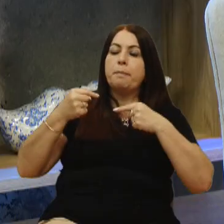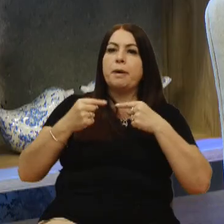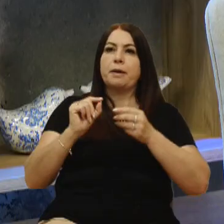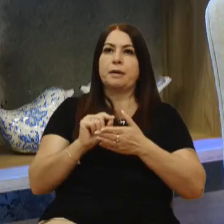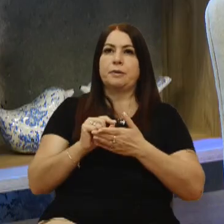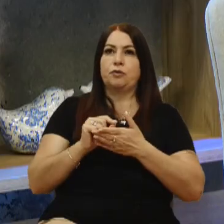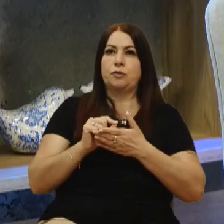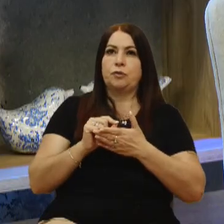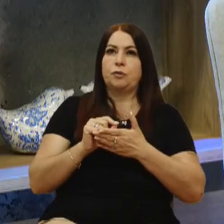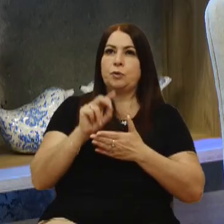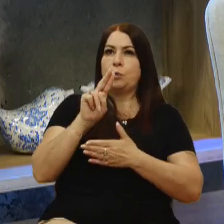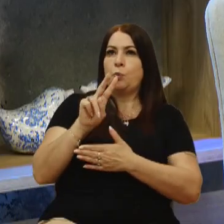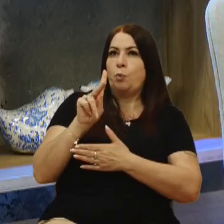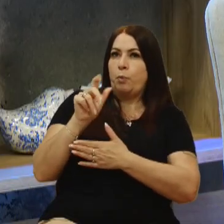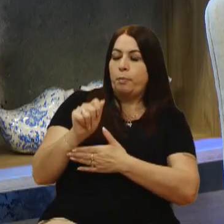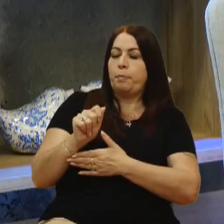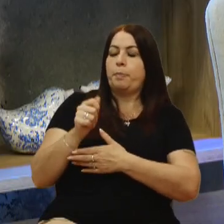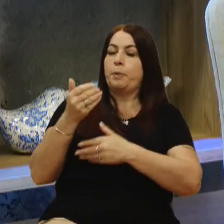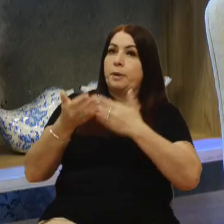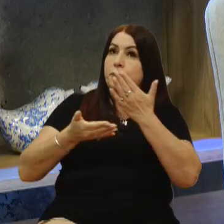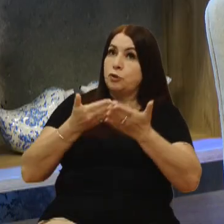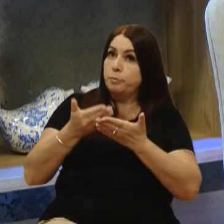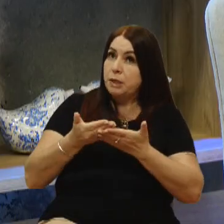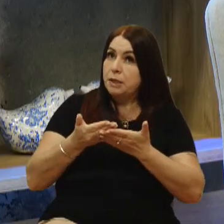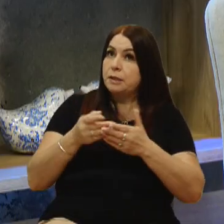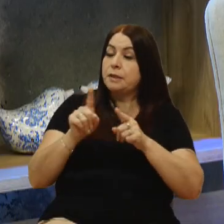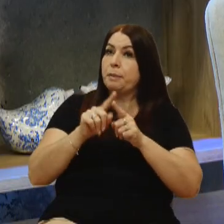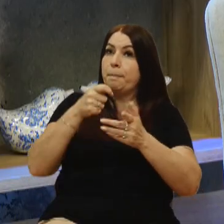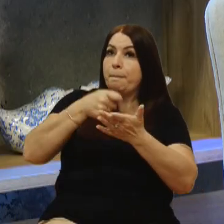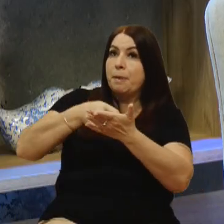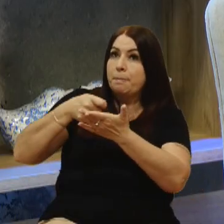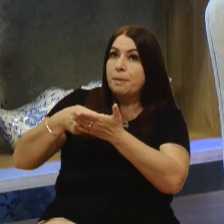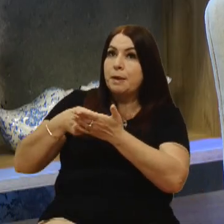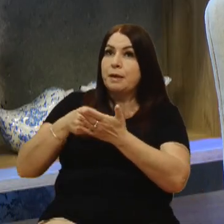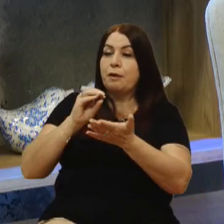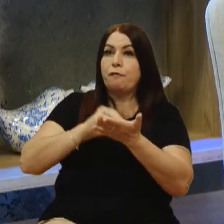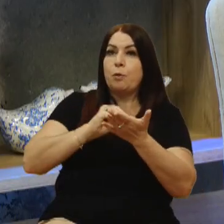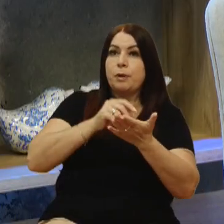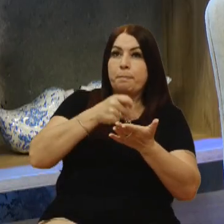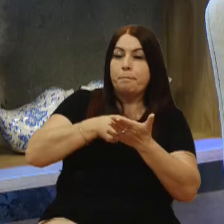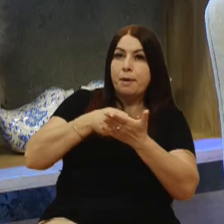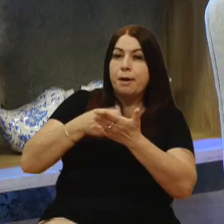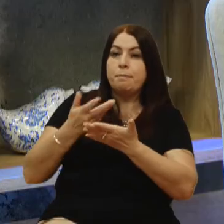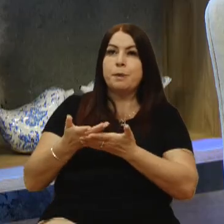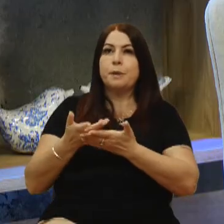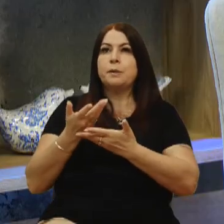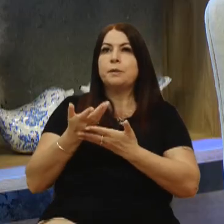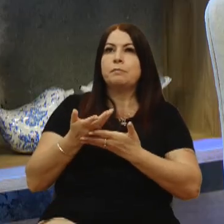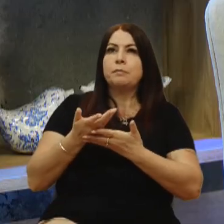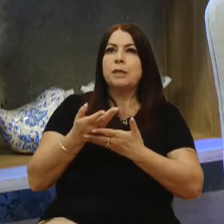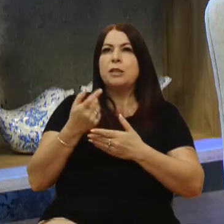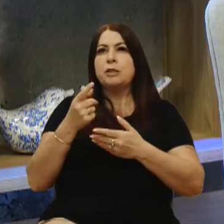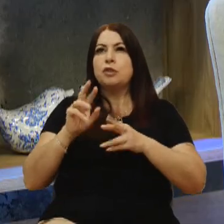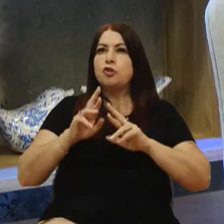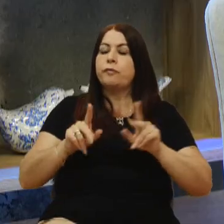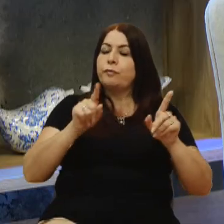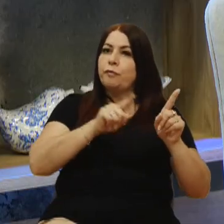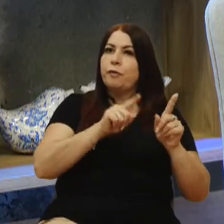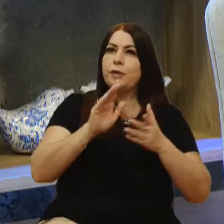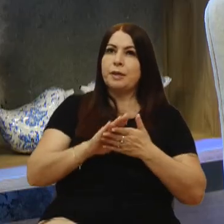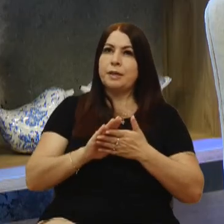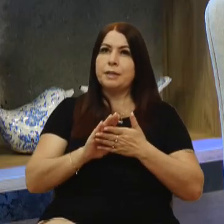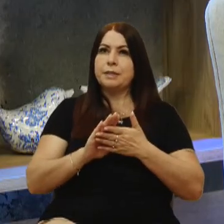questão das UPAs, do atendimento, questão do pagamento, da falta de pagamento, né, teve uma diferença